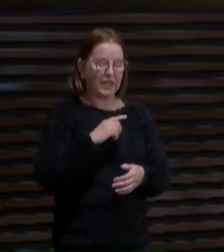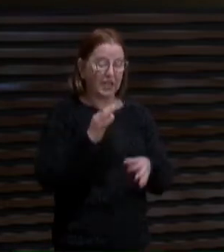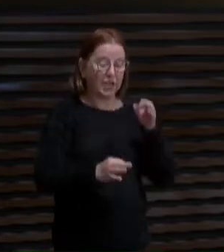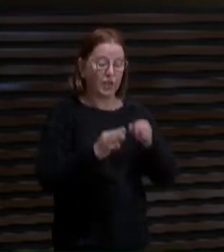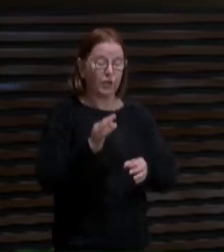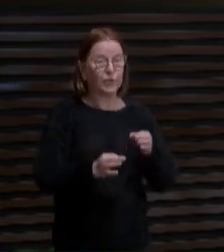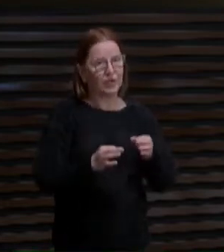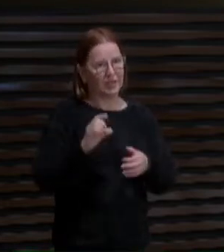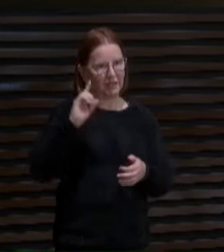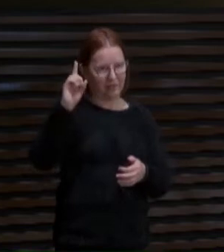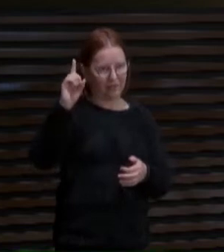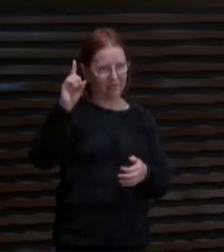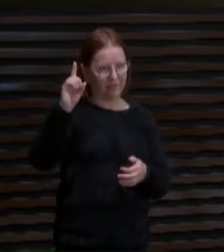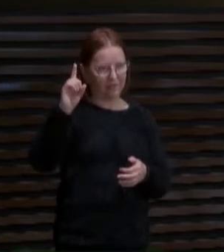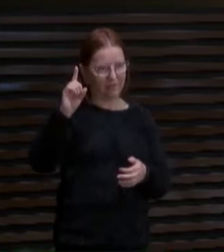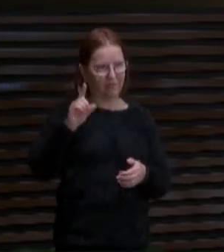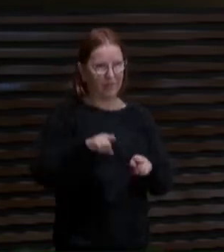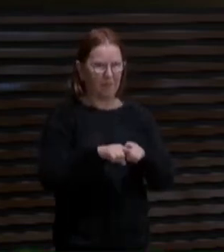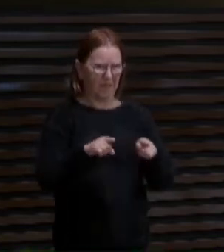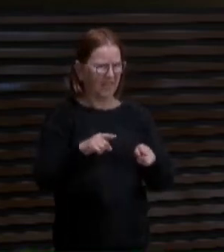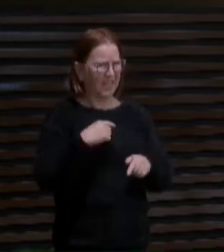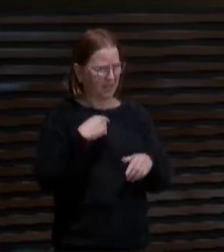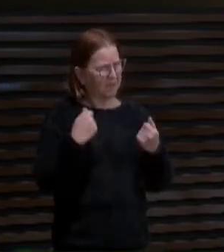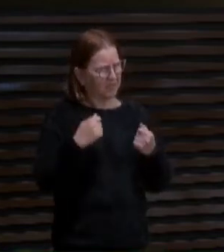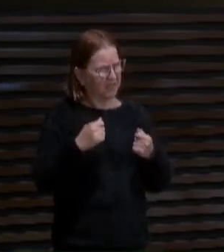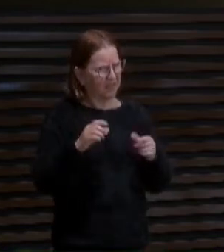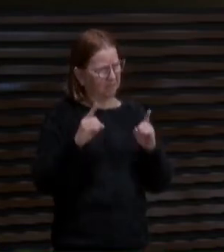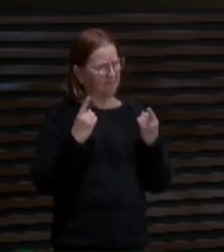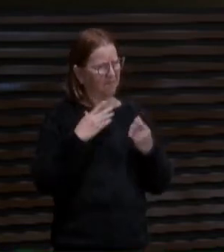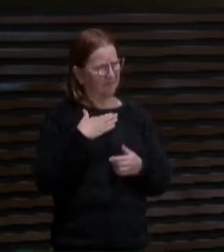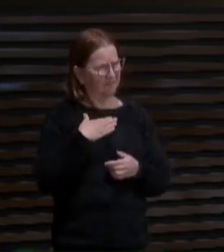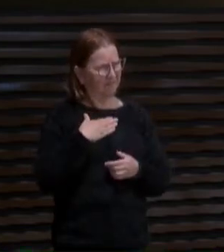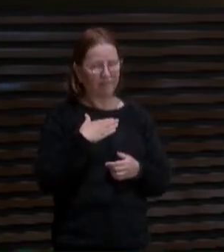mas eu não tenho que me defender não